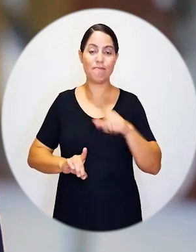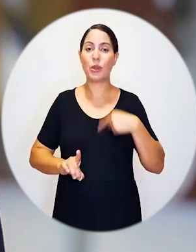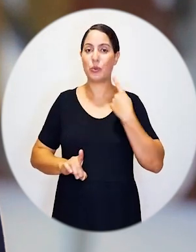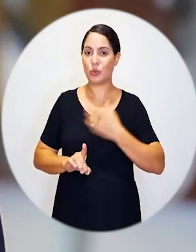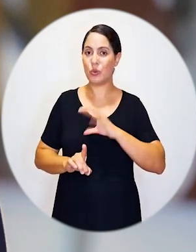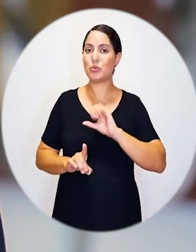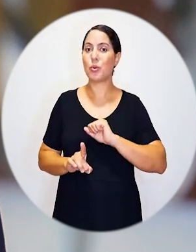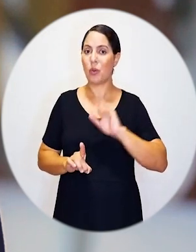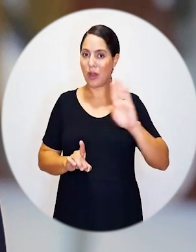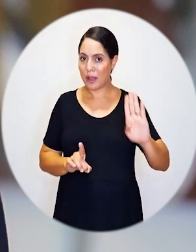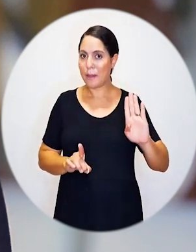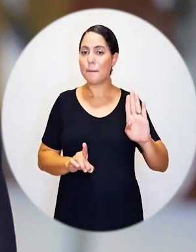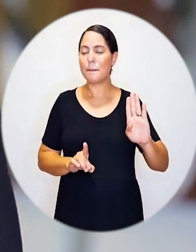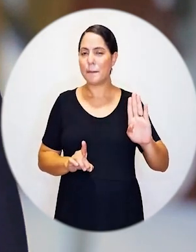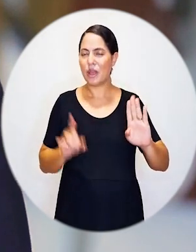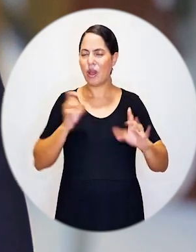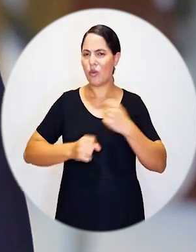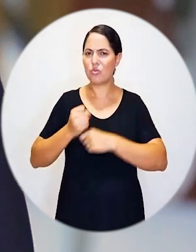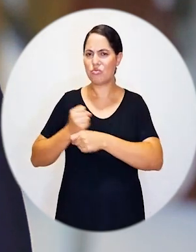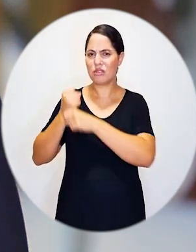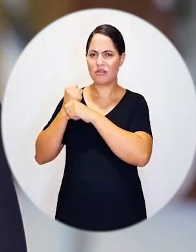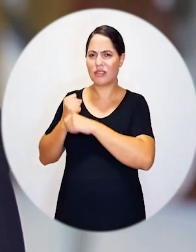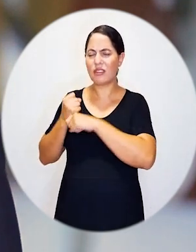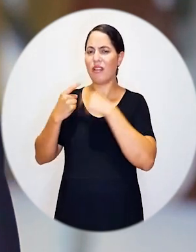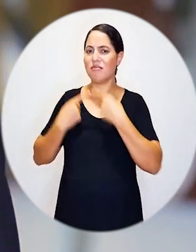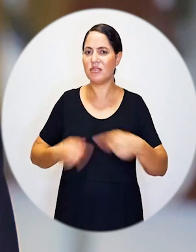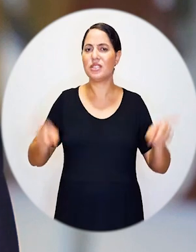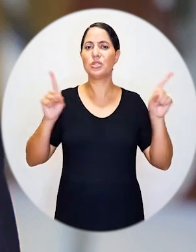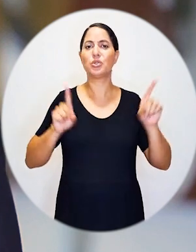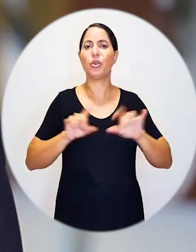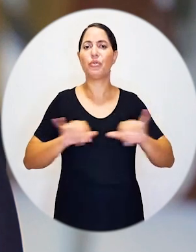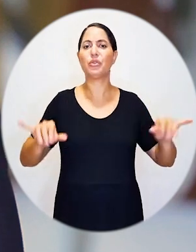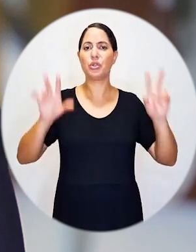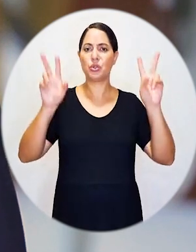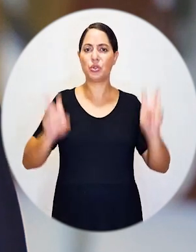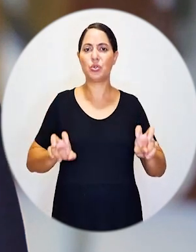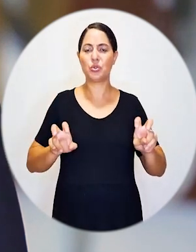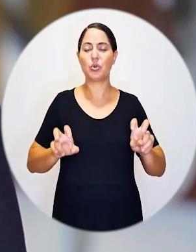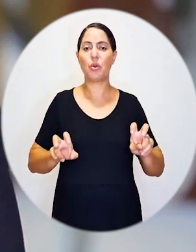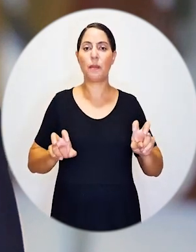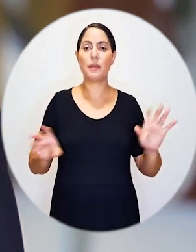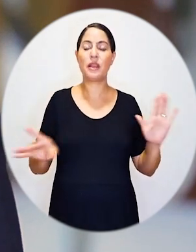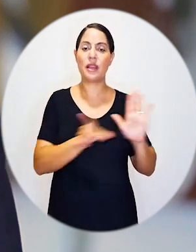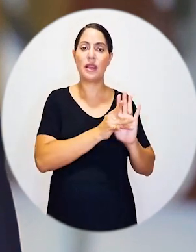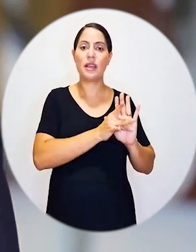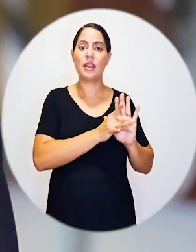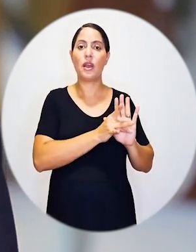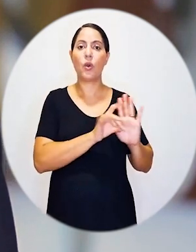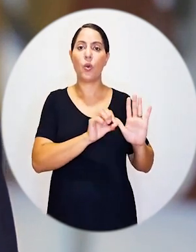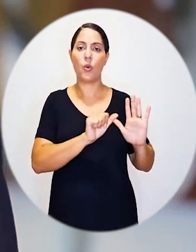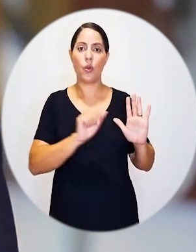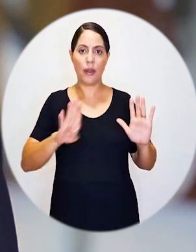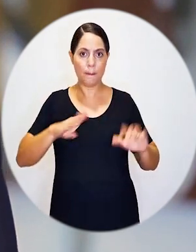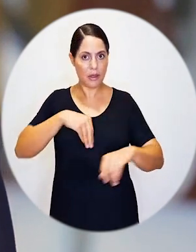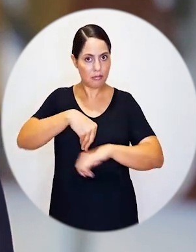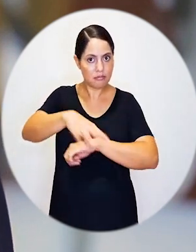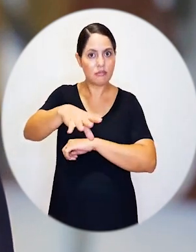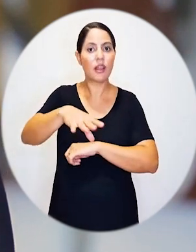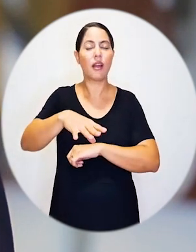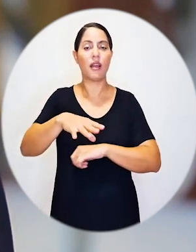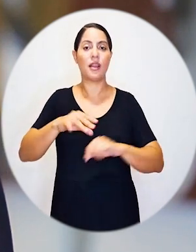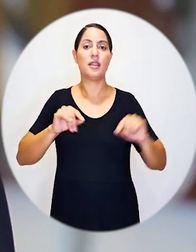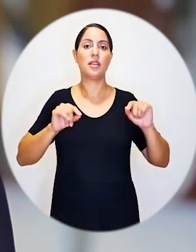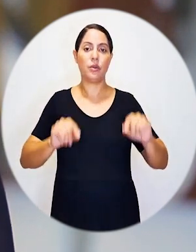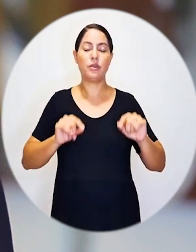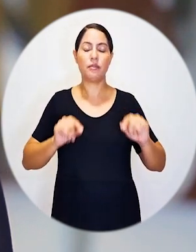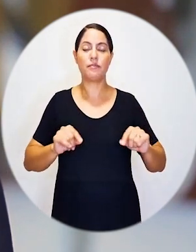Brasil. A OAB, preocupada com isso, lançou alguns anos atrás e vem trazendo esse ano um novo ciclo do selo OAB